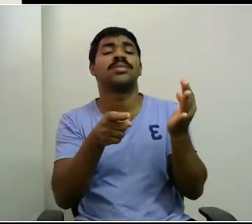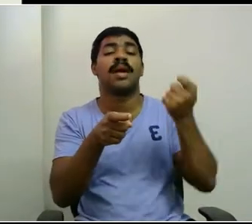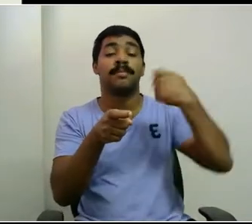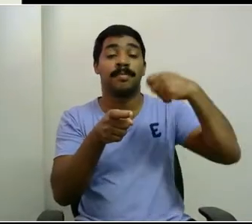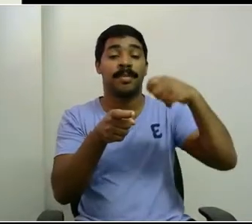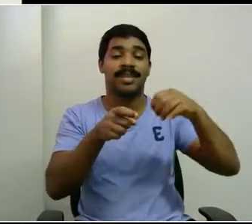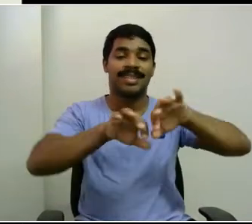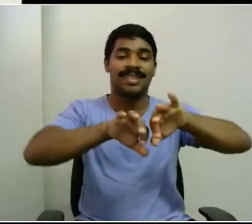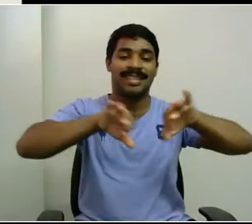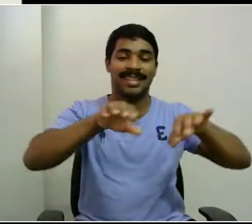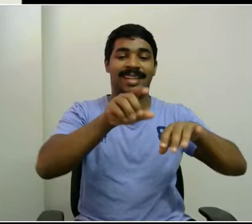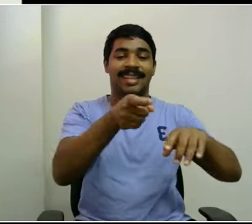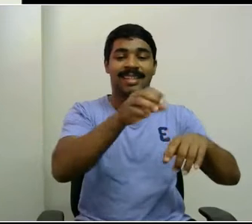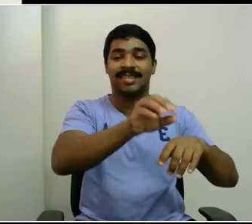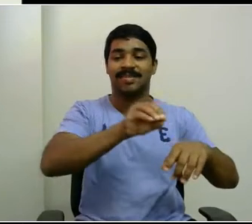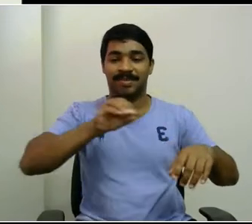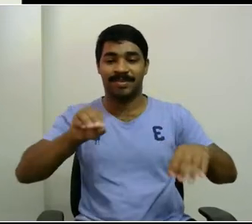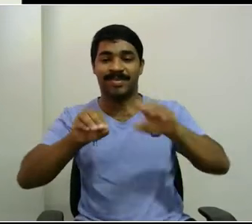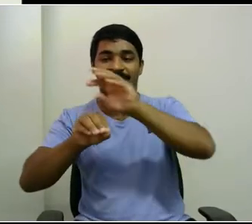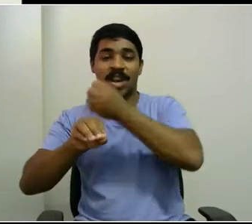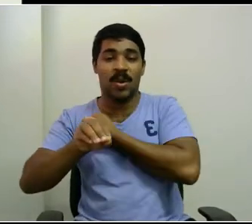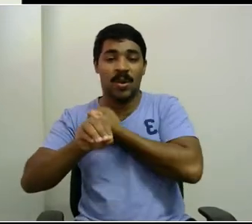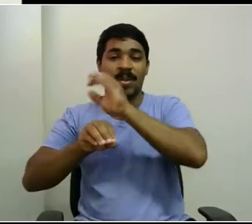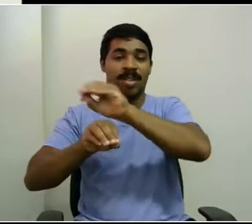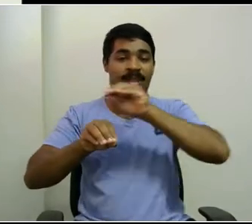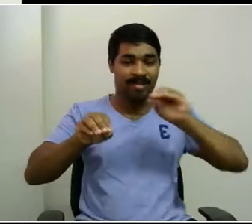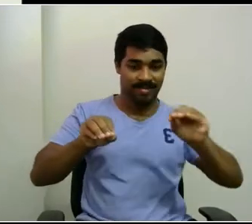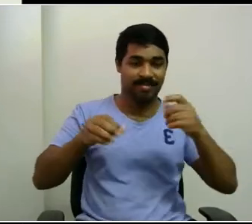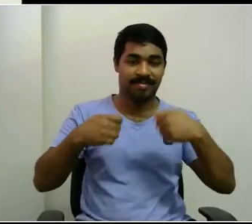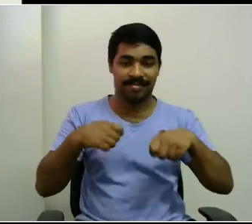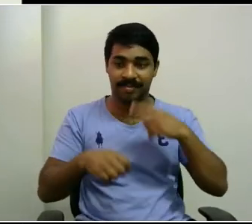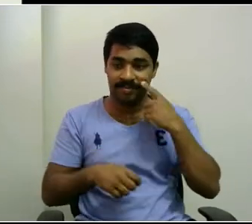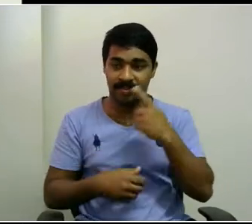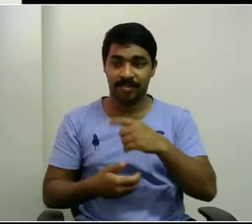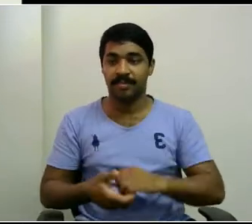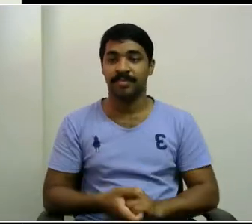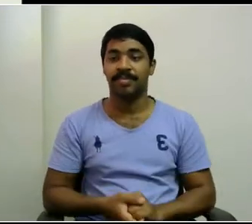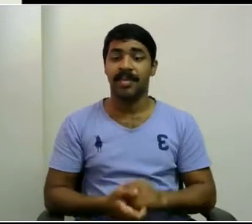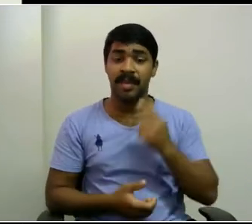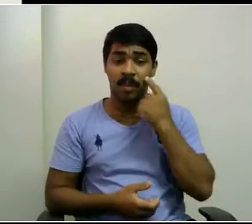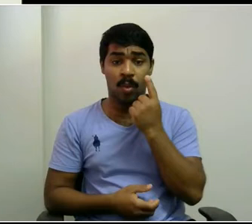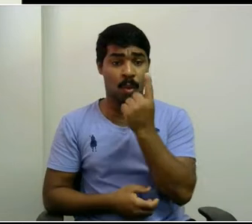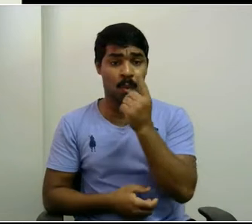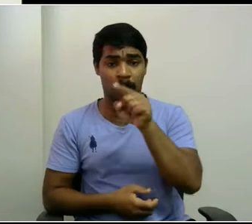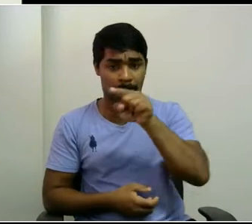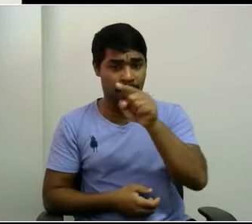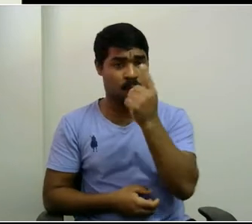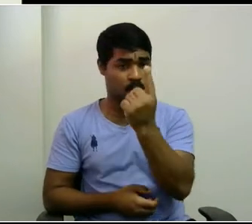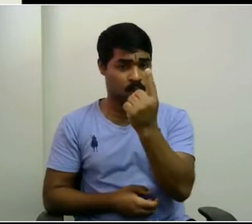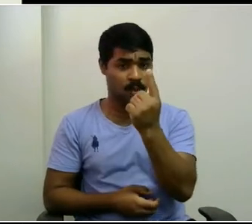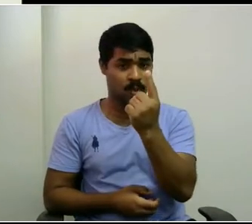certo? Então vou colocar aqui, ó, menos 2x, esse aqui vai passar para esse lado, ele está negativo, então vai ter que passar